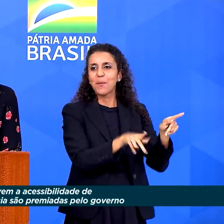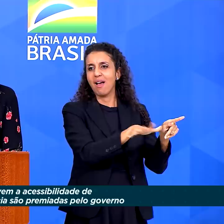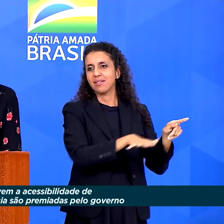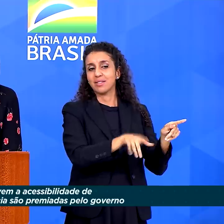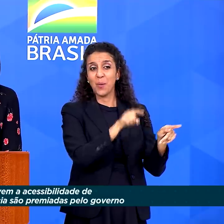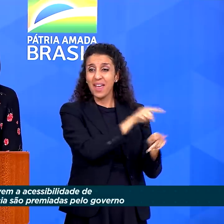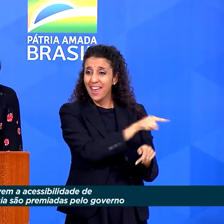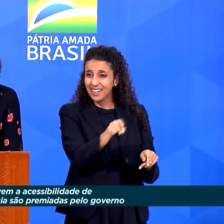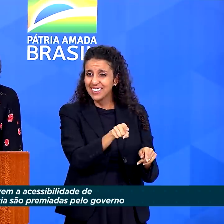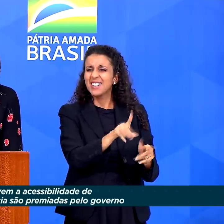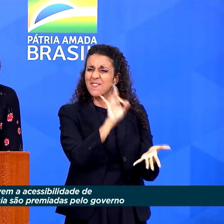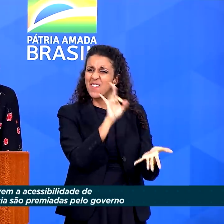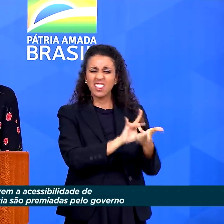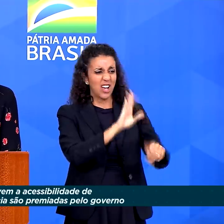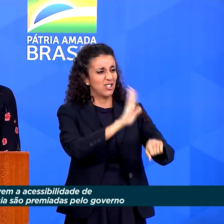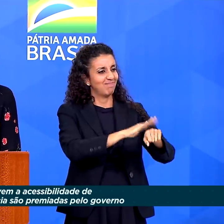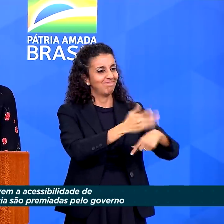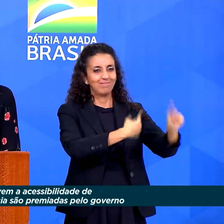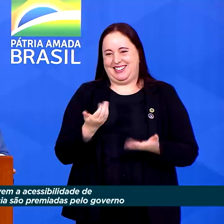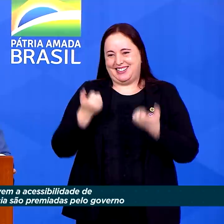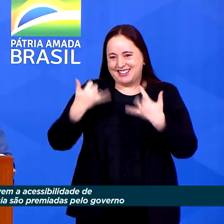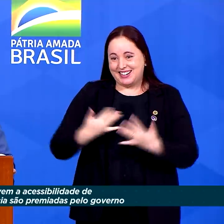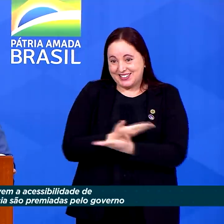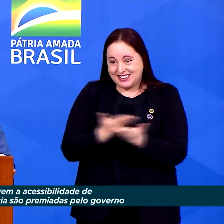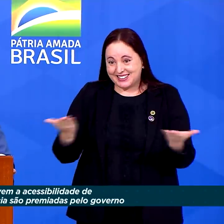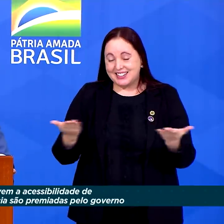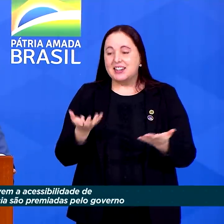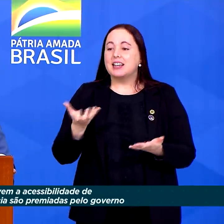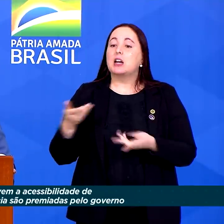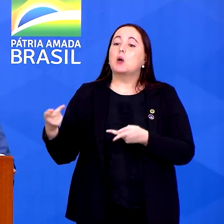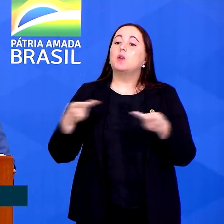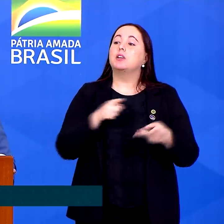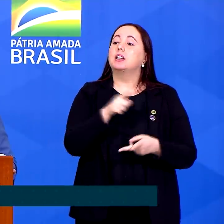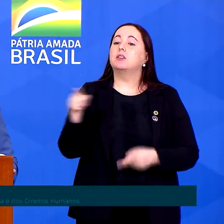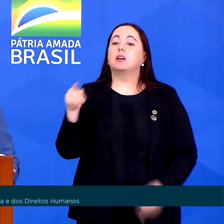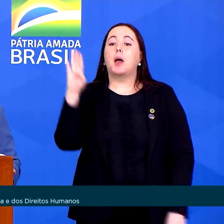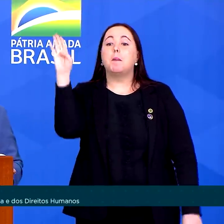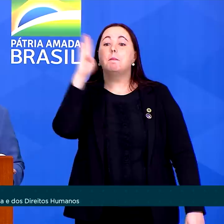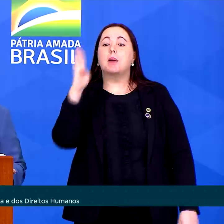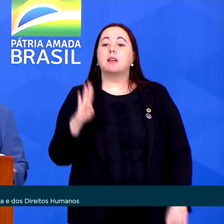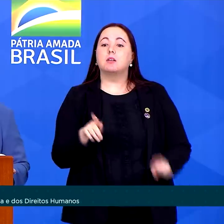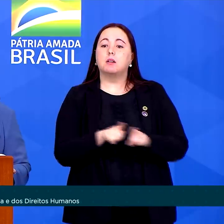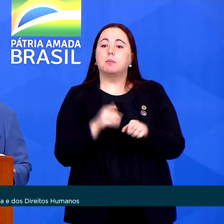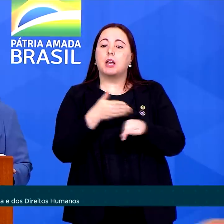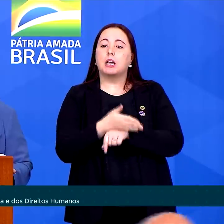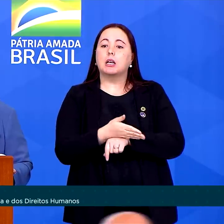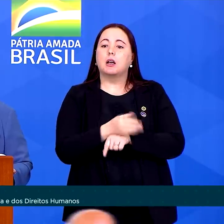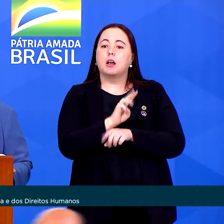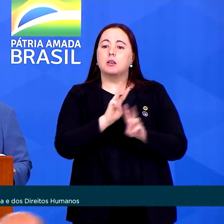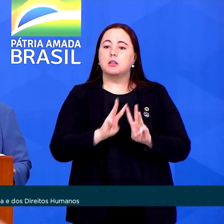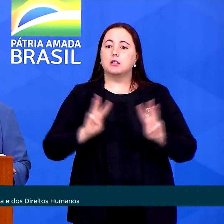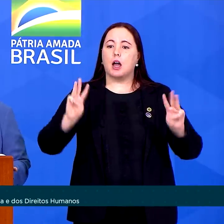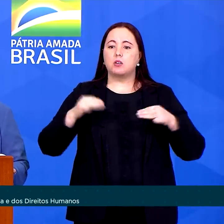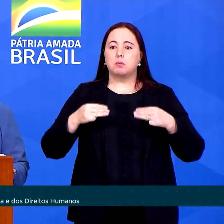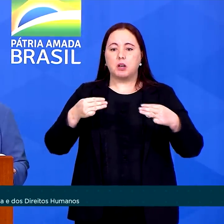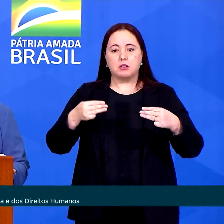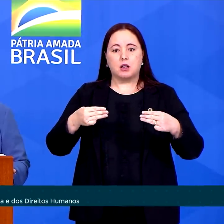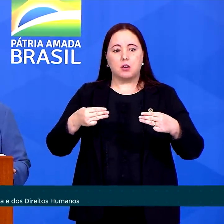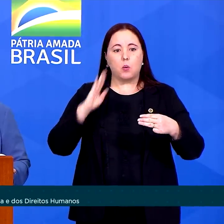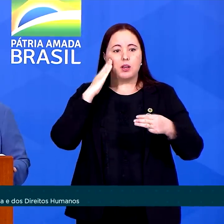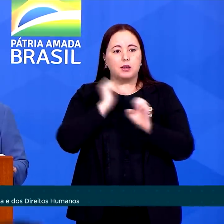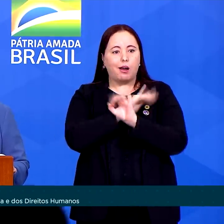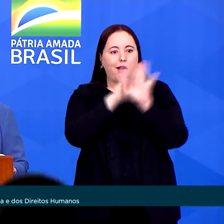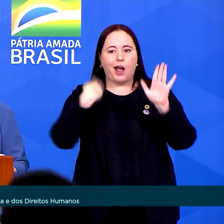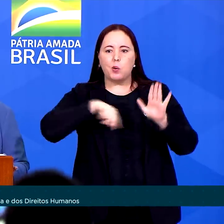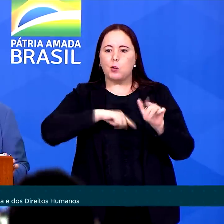verdadeiros agentes de transformação social. Eu queria muito convidar o Brasil a entrar no site dos ministérios e a entender